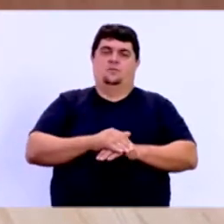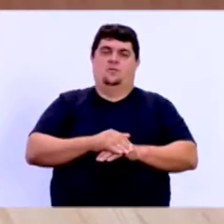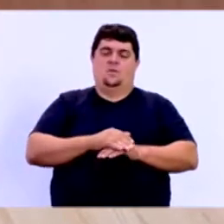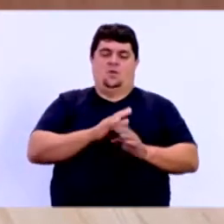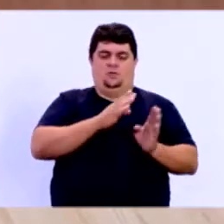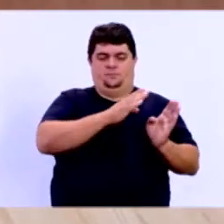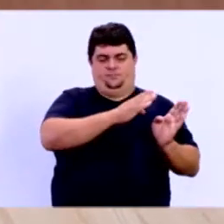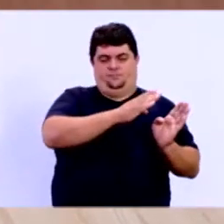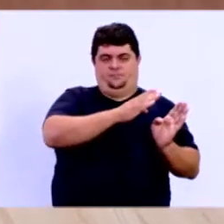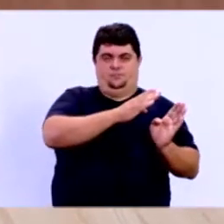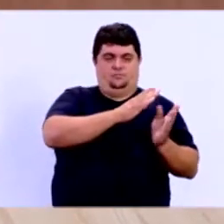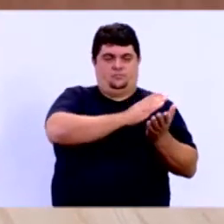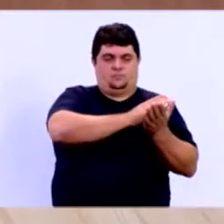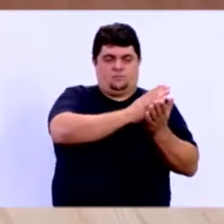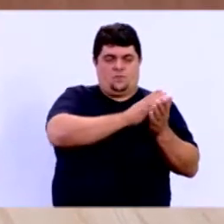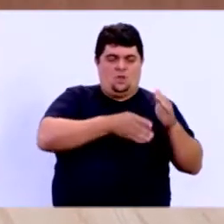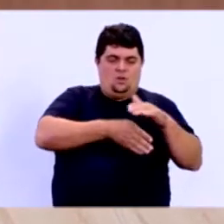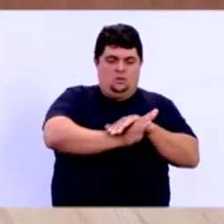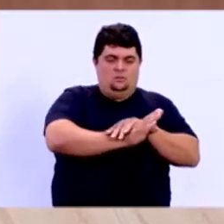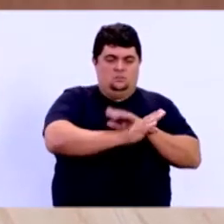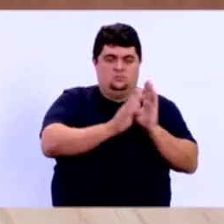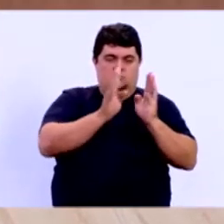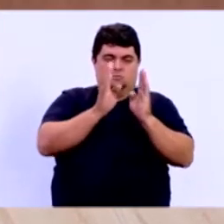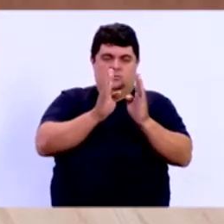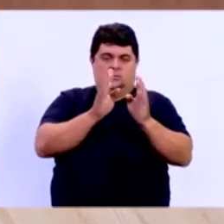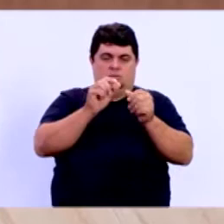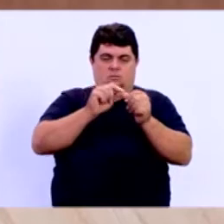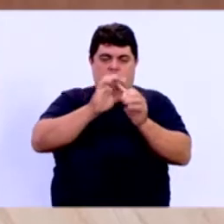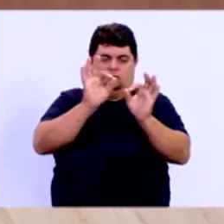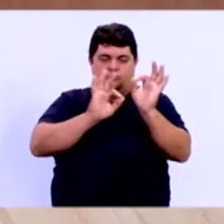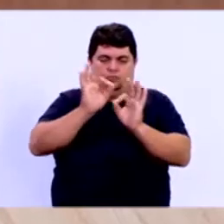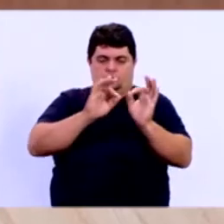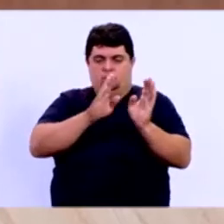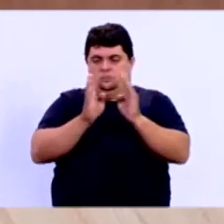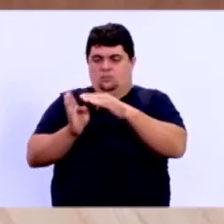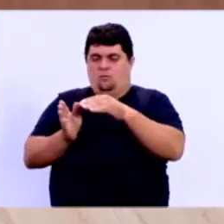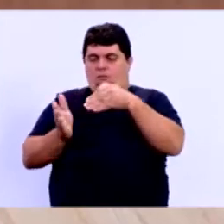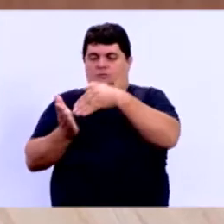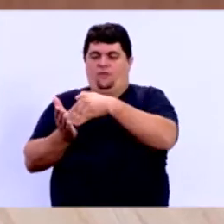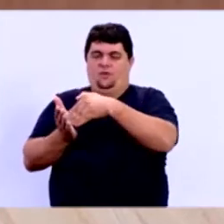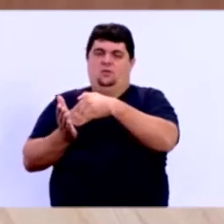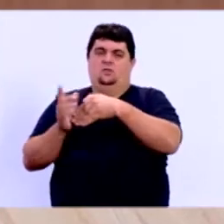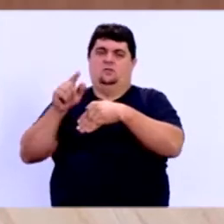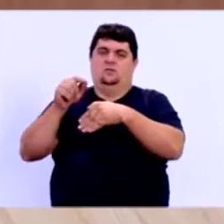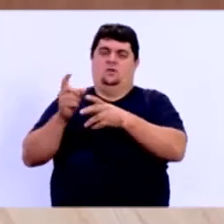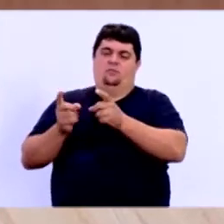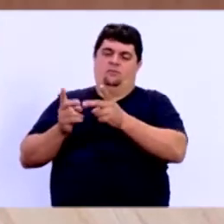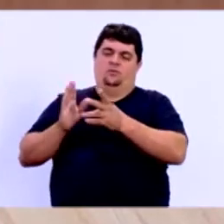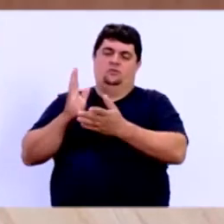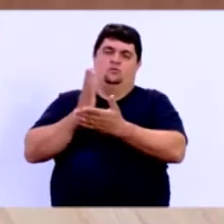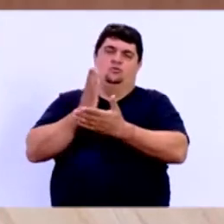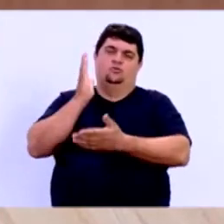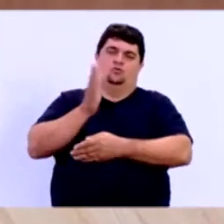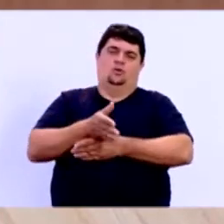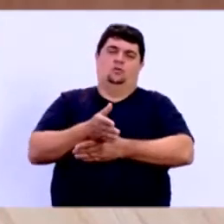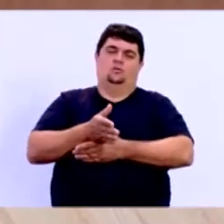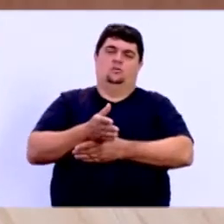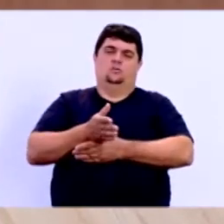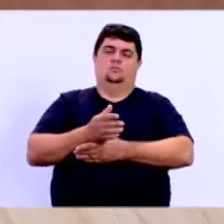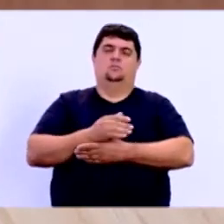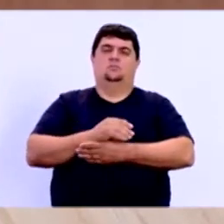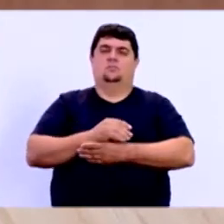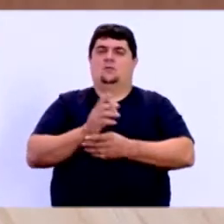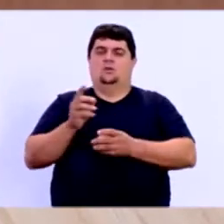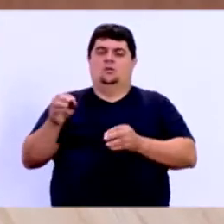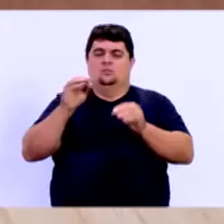processamento. Então nós temos a entrada, o processamento e o produto acabado, após agregar